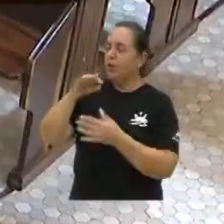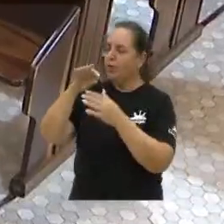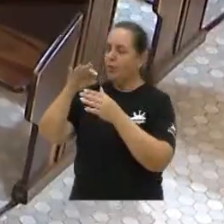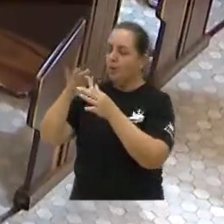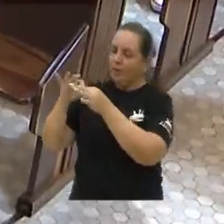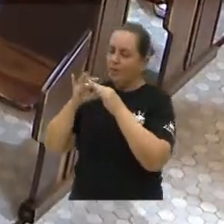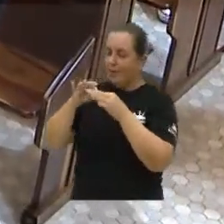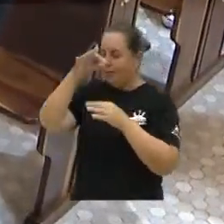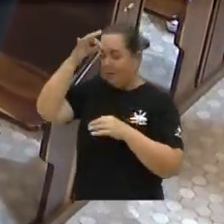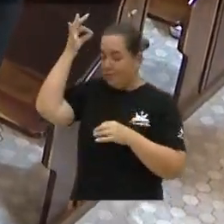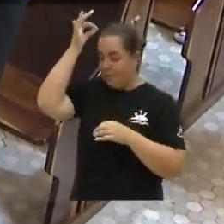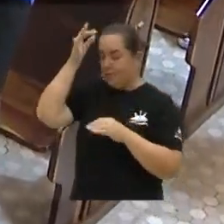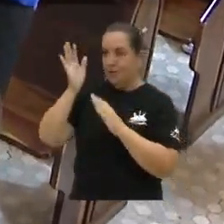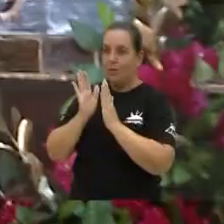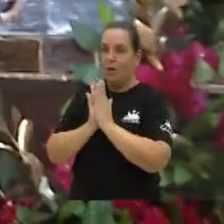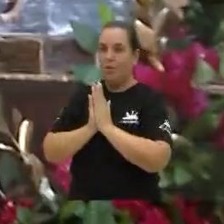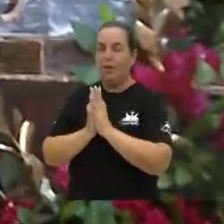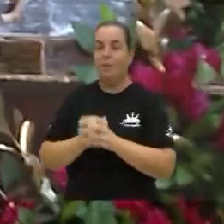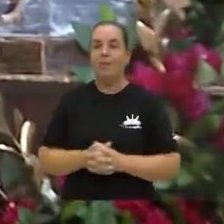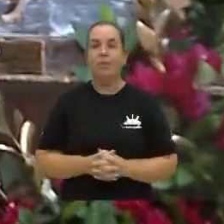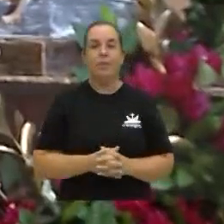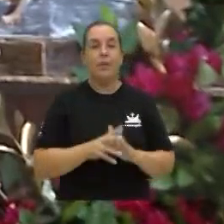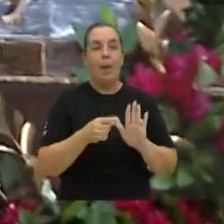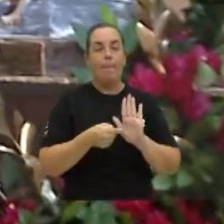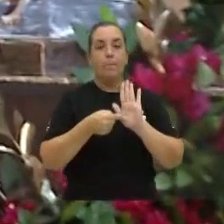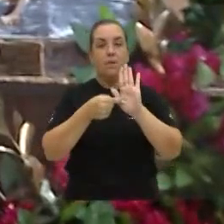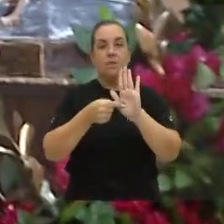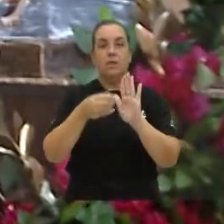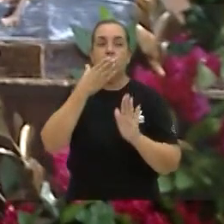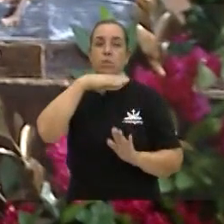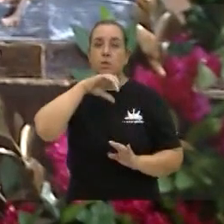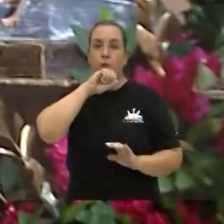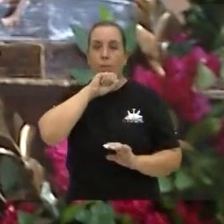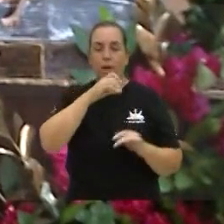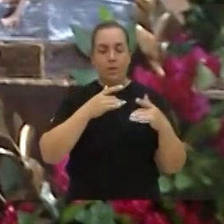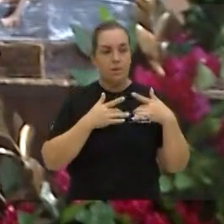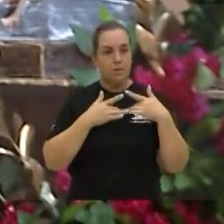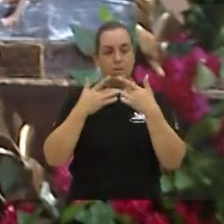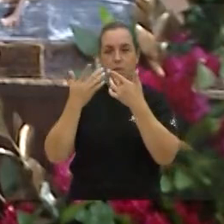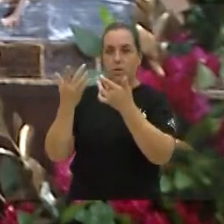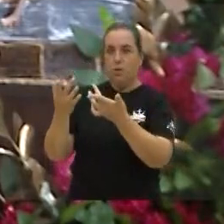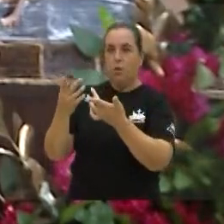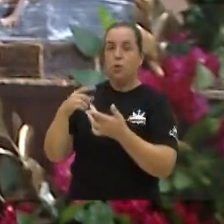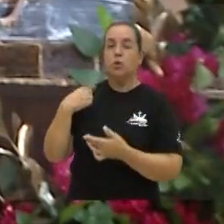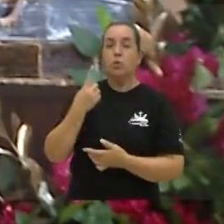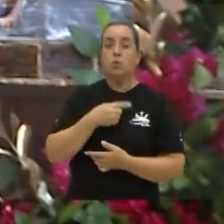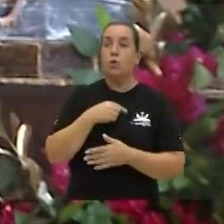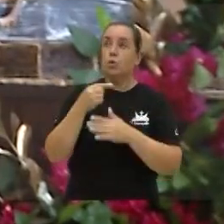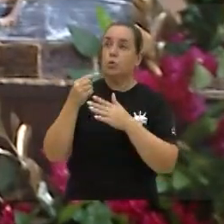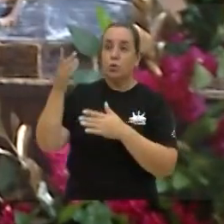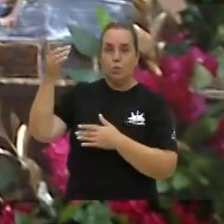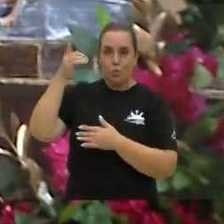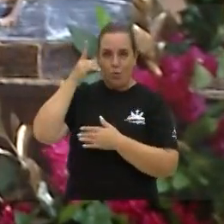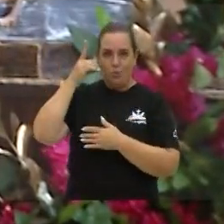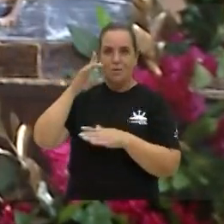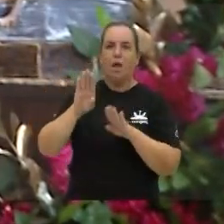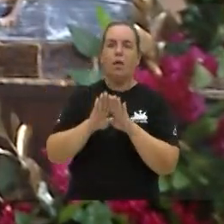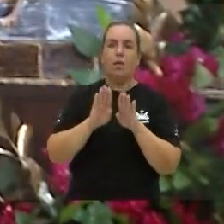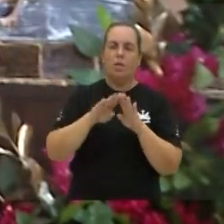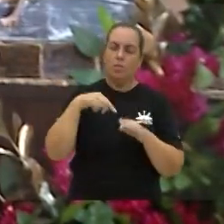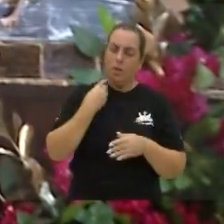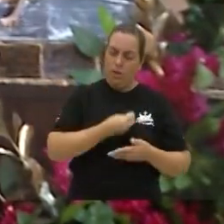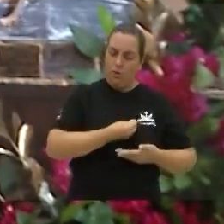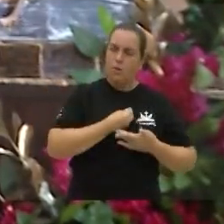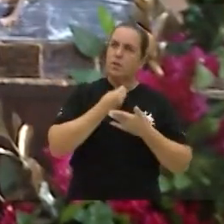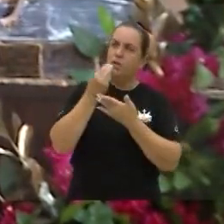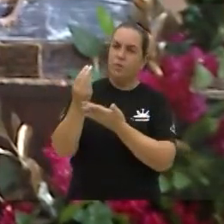Santo. Amém. Apresentemos ao Pai das misericórdias os nossos dons e a nossa